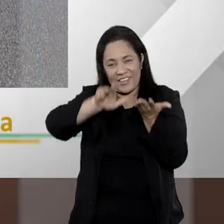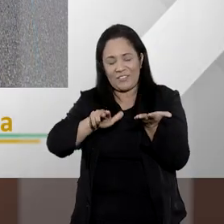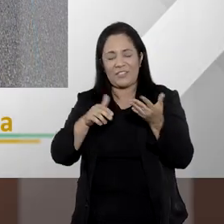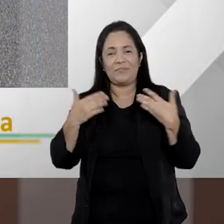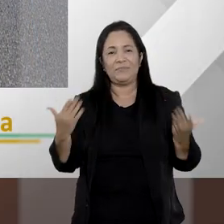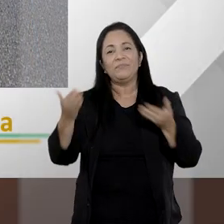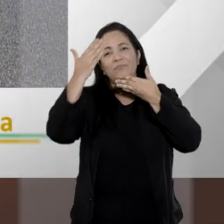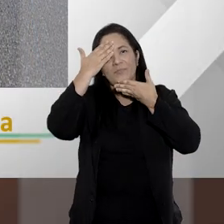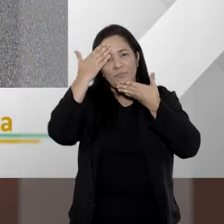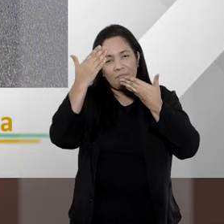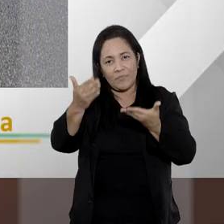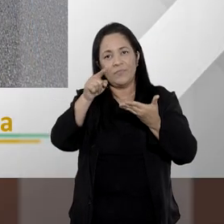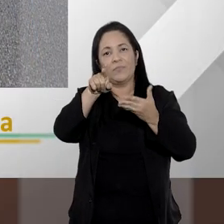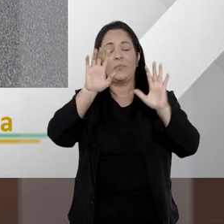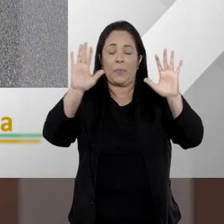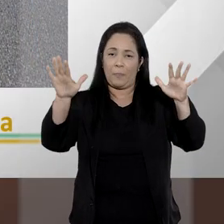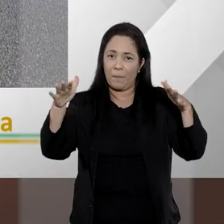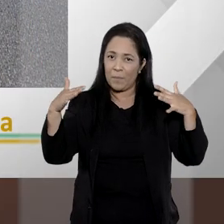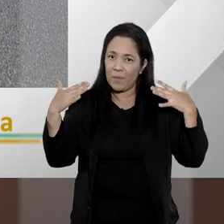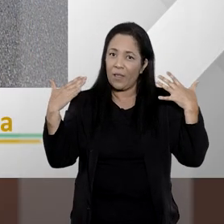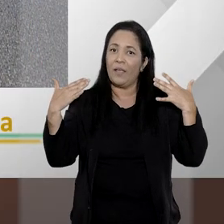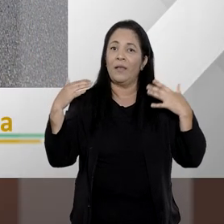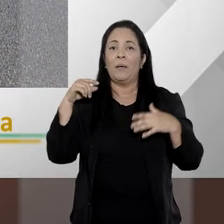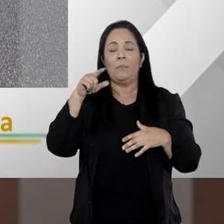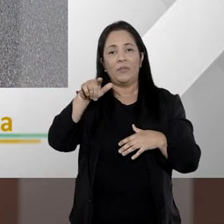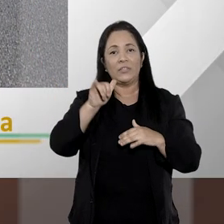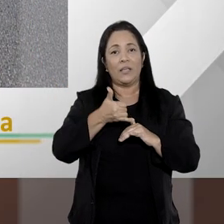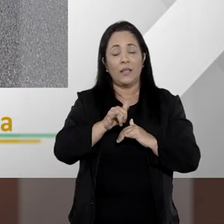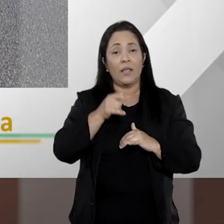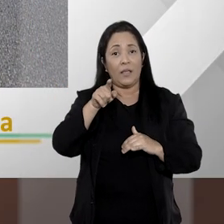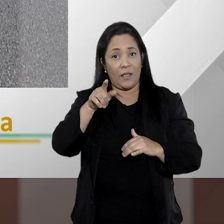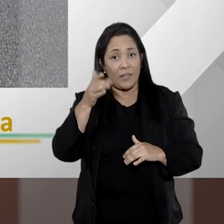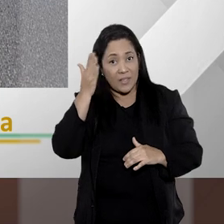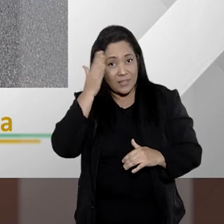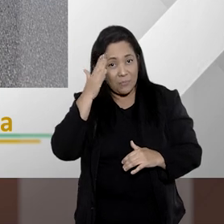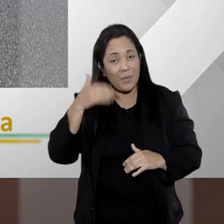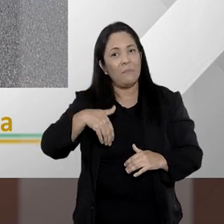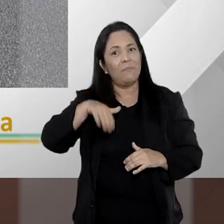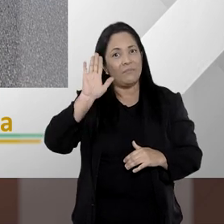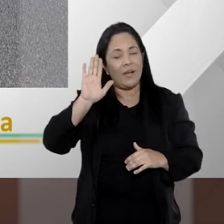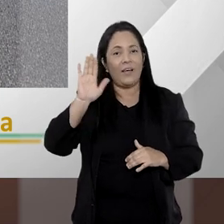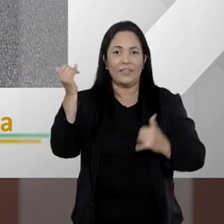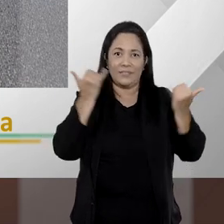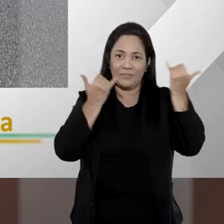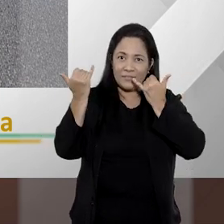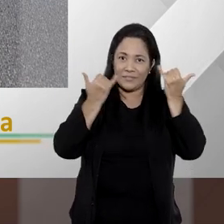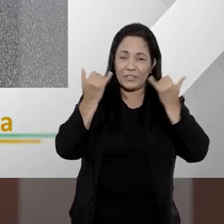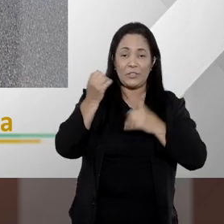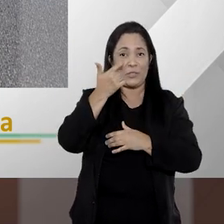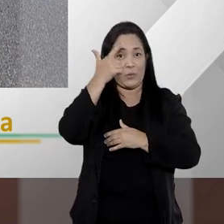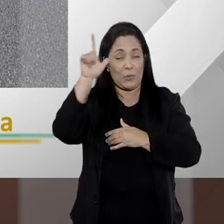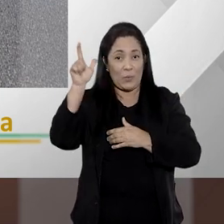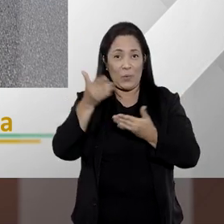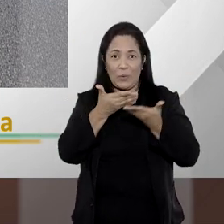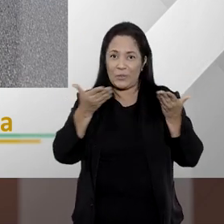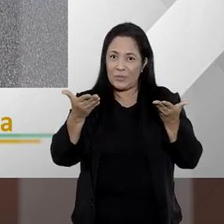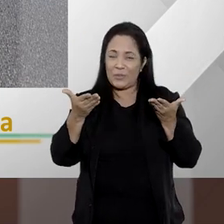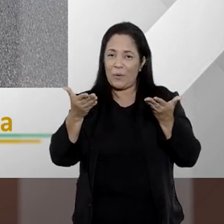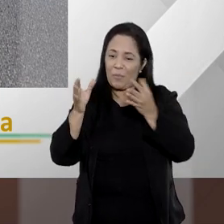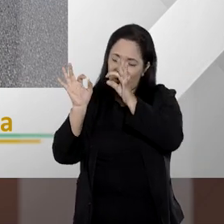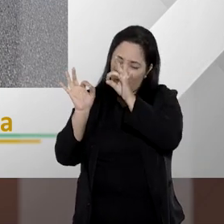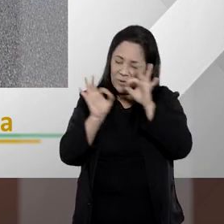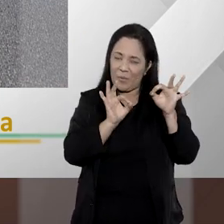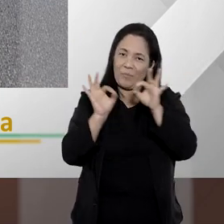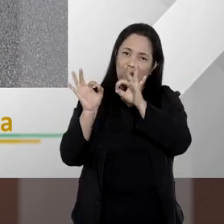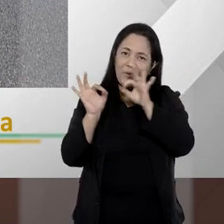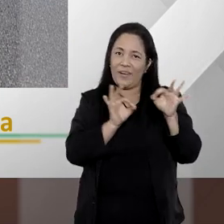É isso, pessoal. Muito obrigada também por sua companhia aí do outro lado. Para conferir novamente este e outros programas, acompanhe a